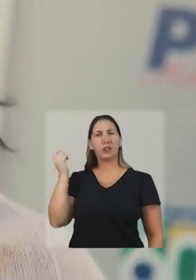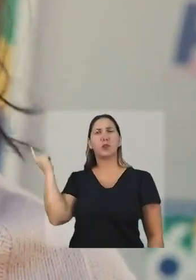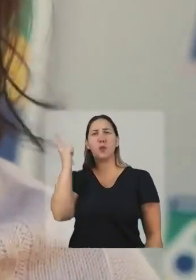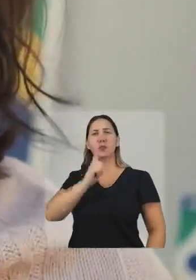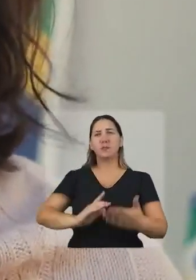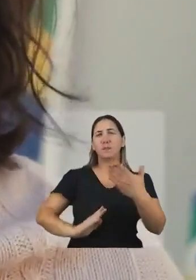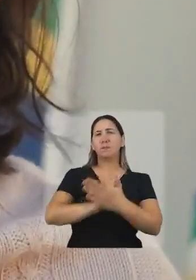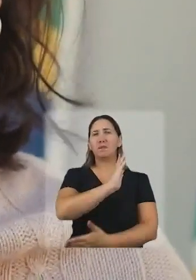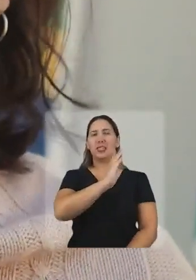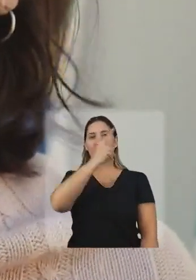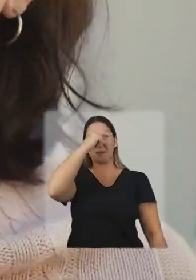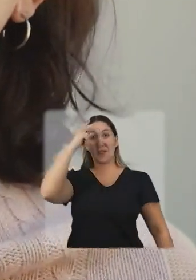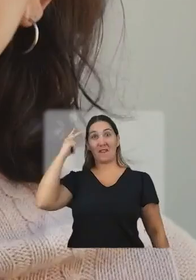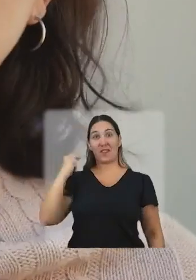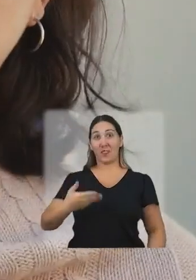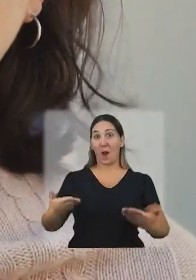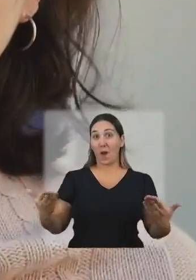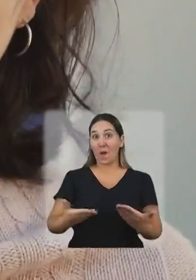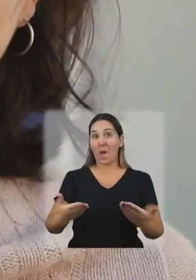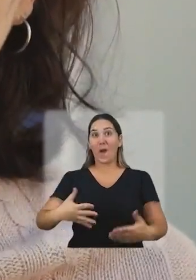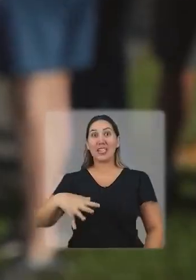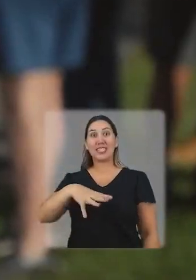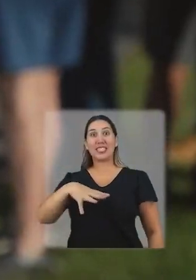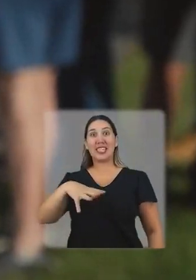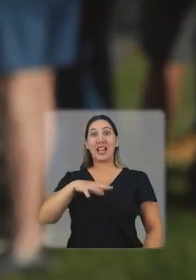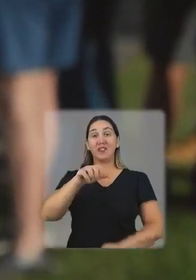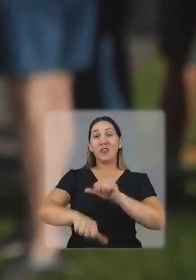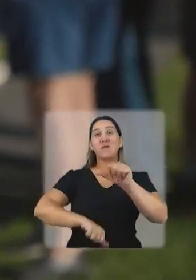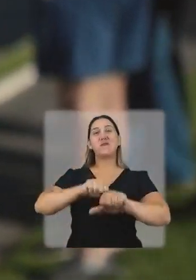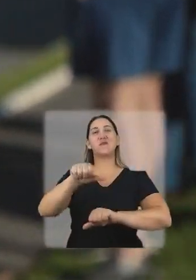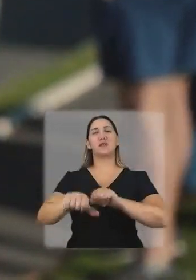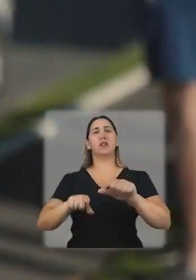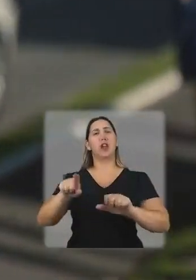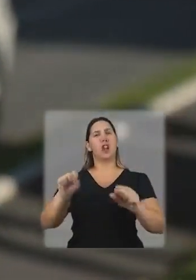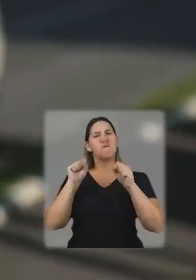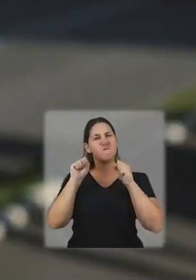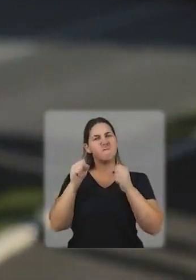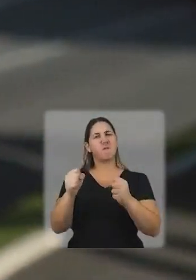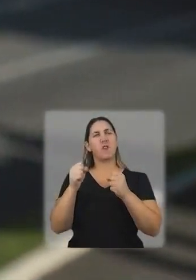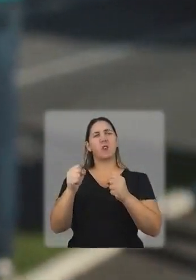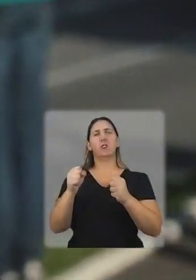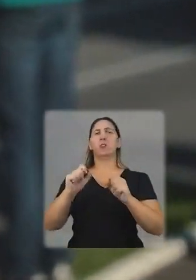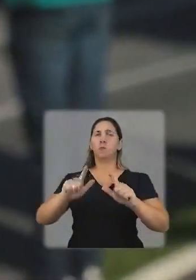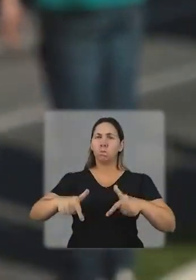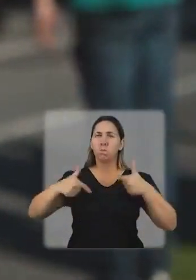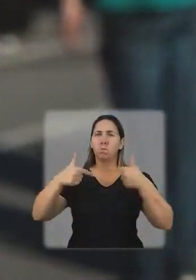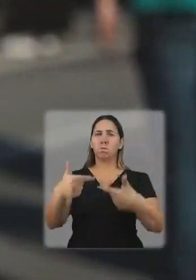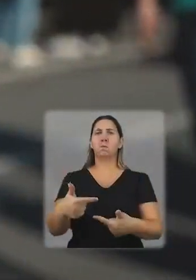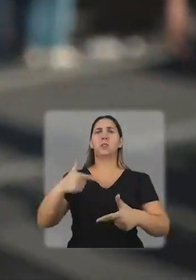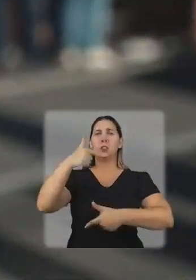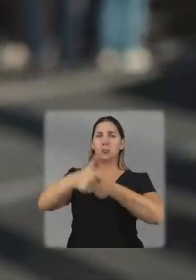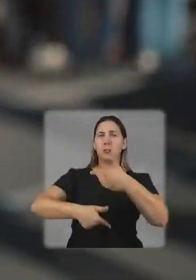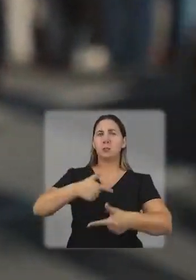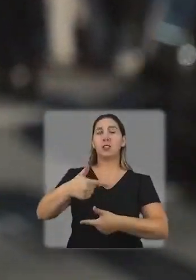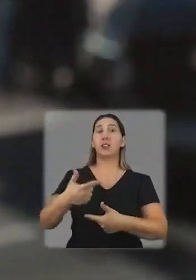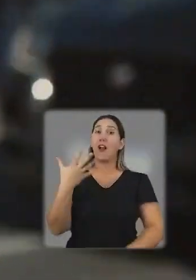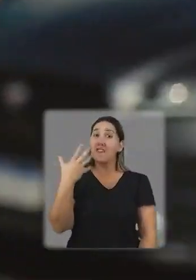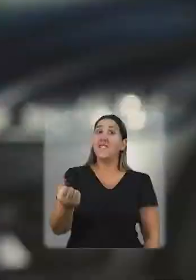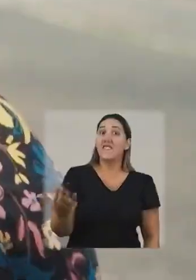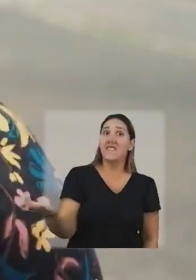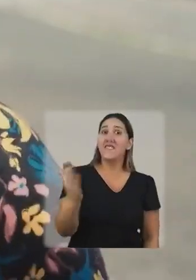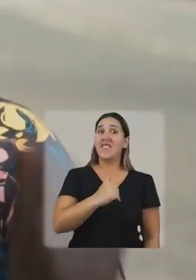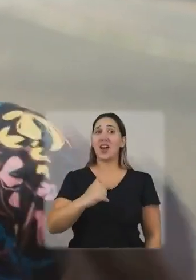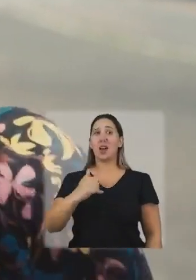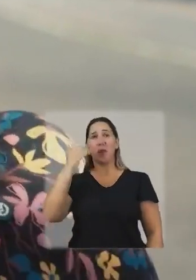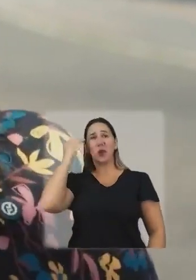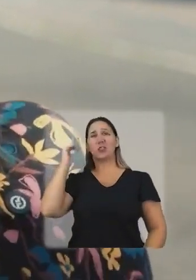merece ganhar como prefeita para mudar a nossa cidade. Foi esse trabalho dela, é uma pessoa forte, determinada, trabalhadora. Merece a Prefeitura de